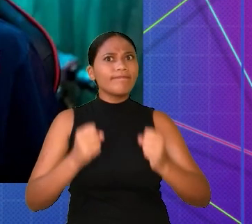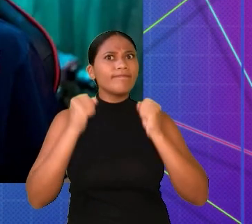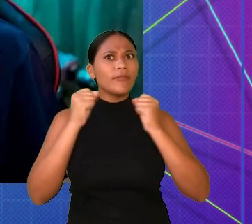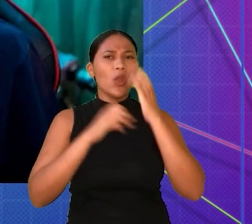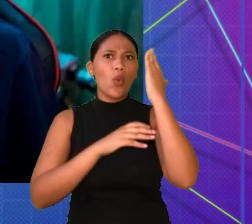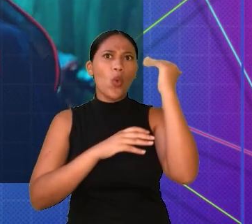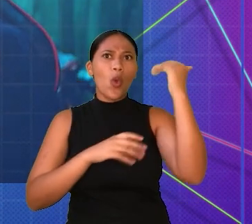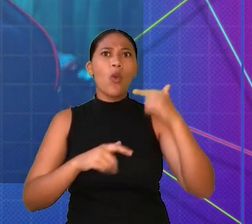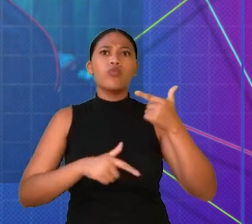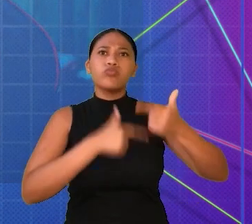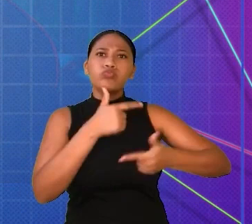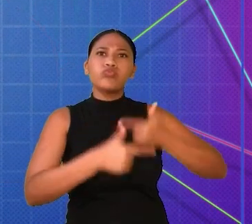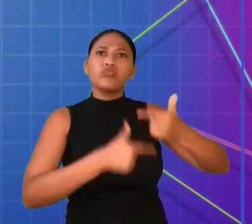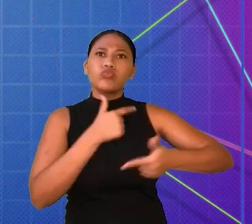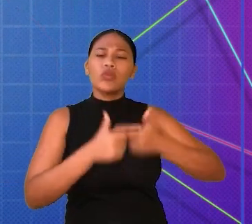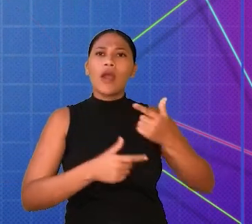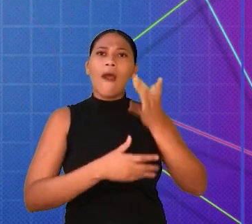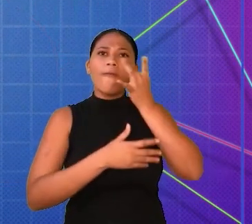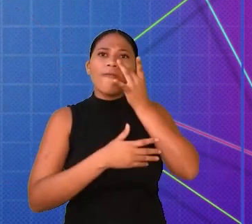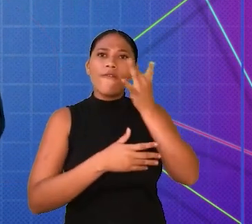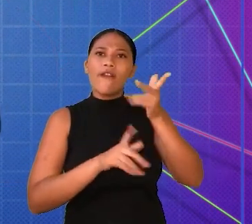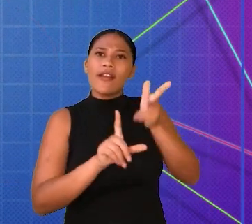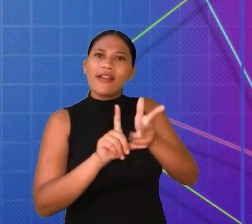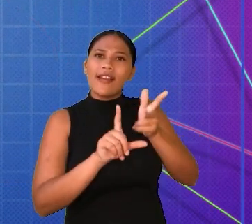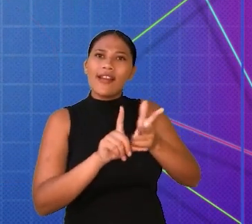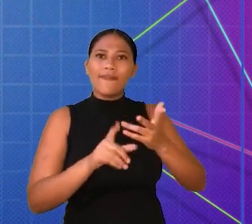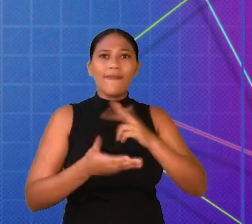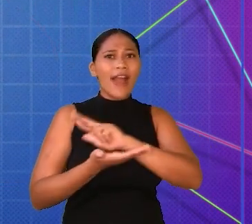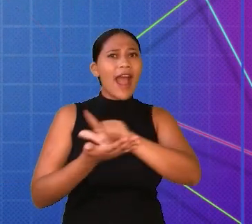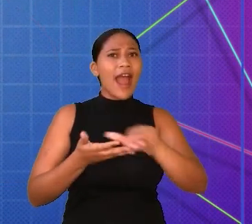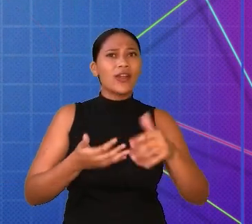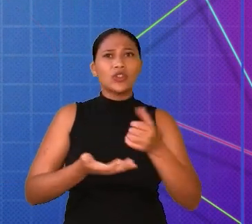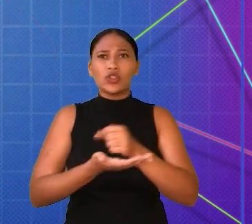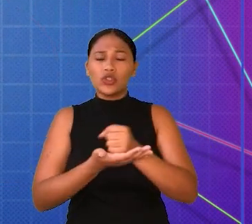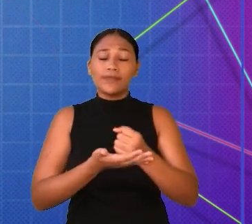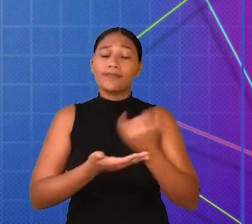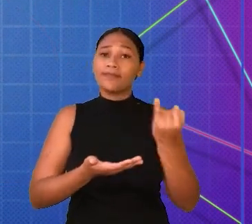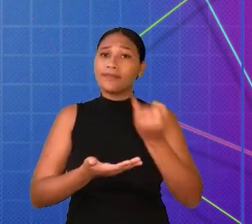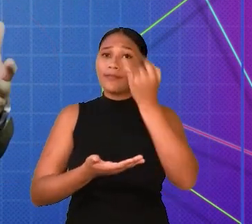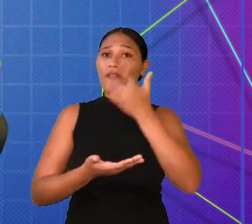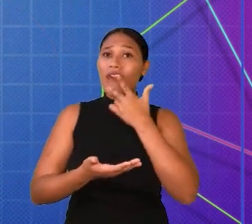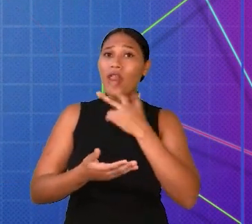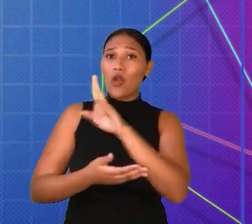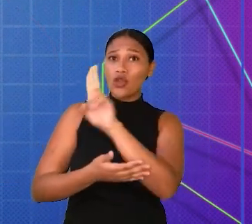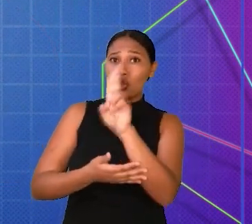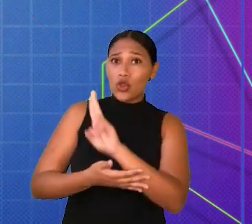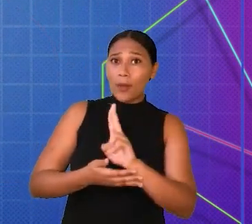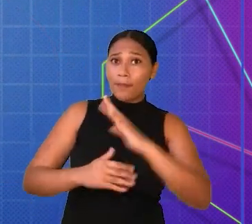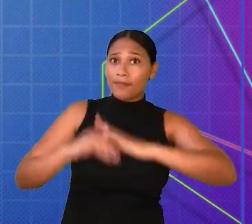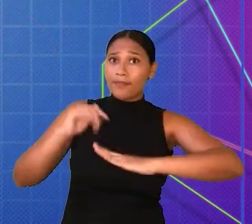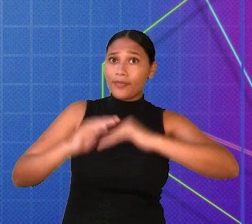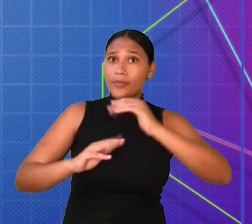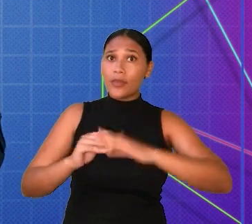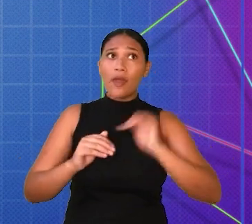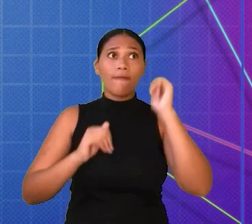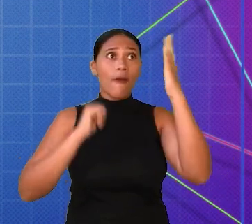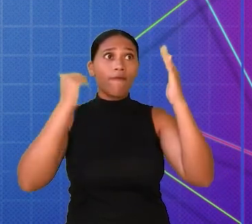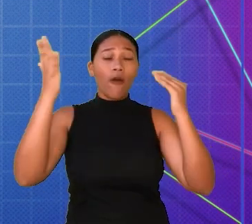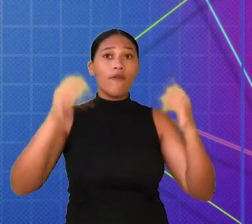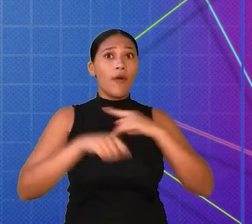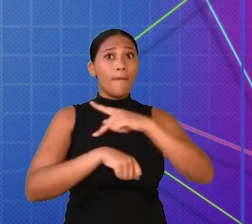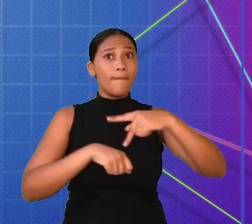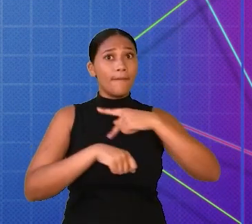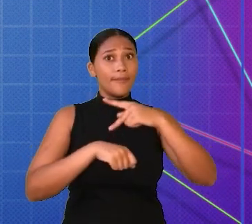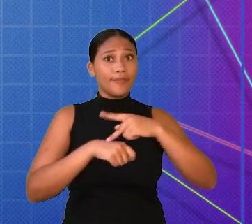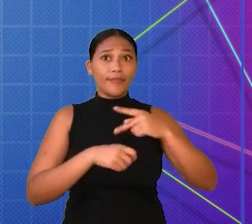de LoL, e após uma forte carreira continua trabalhando como streamer de vários jogos. É importante ressaltar a relevância desses profissionais